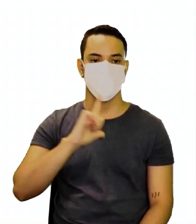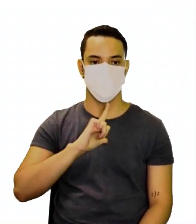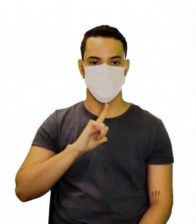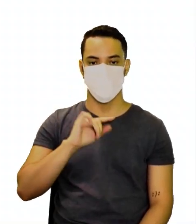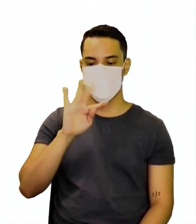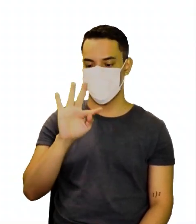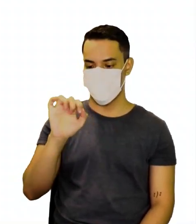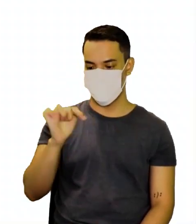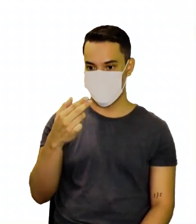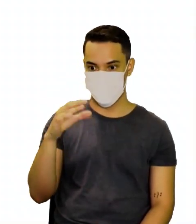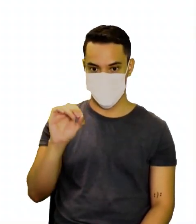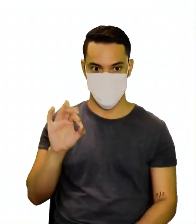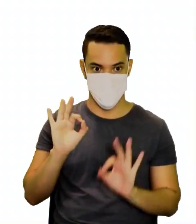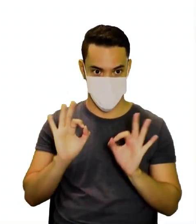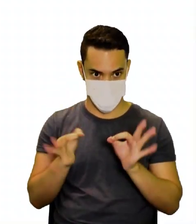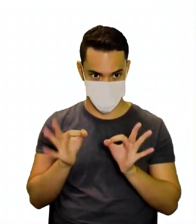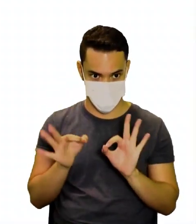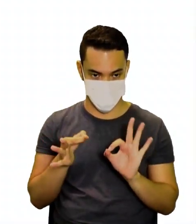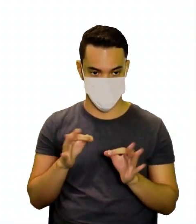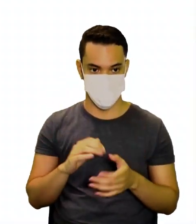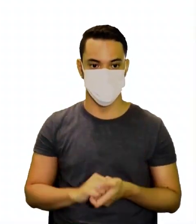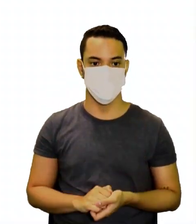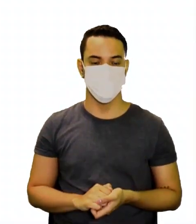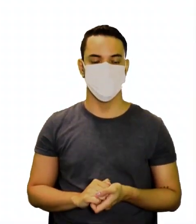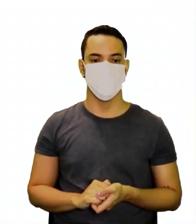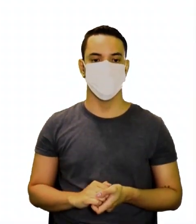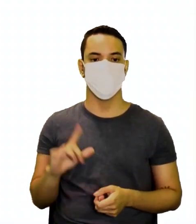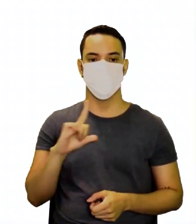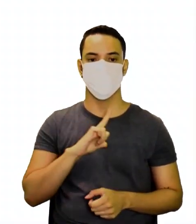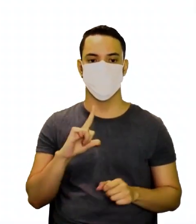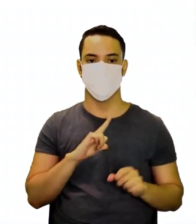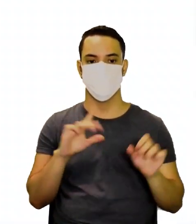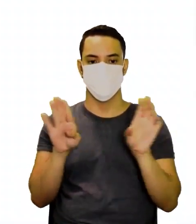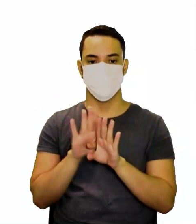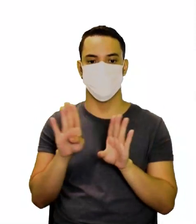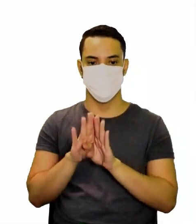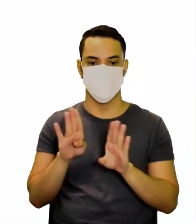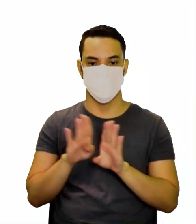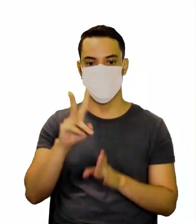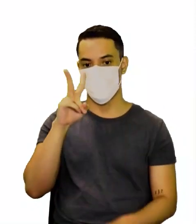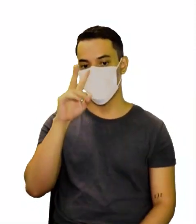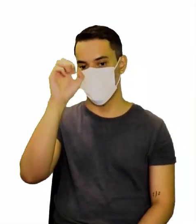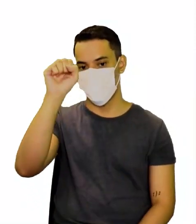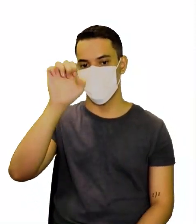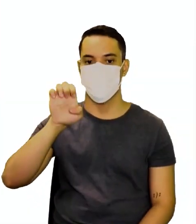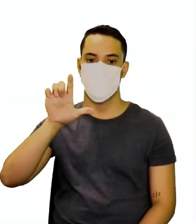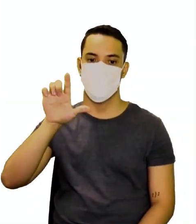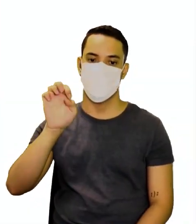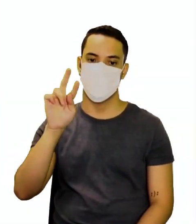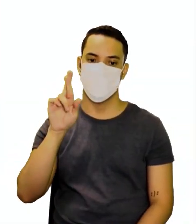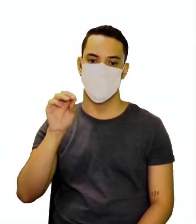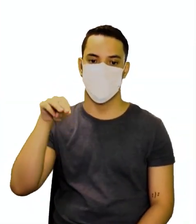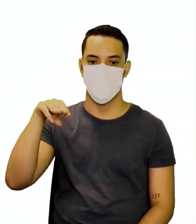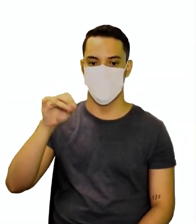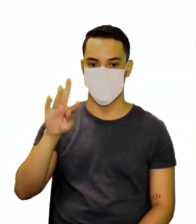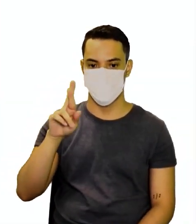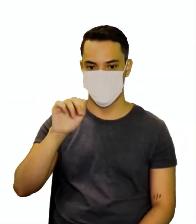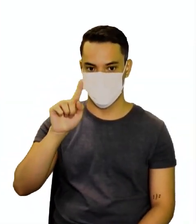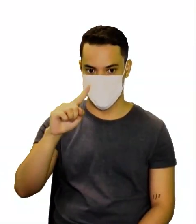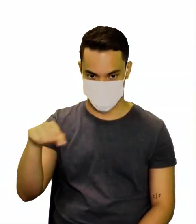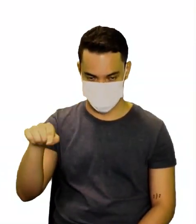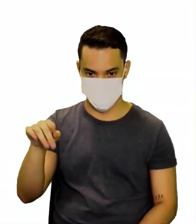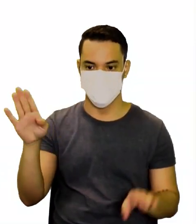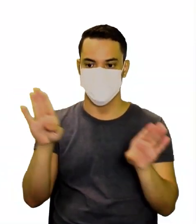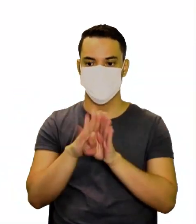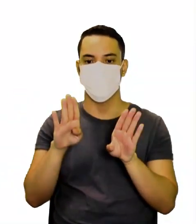tensão, certo? Tensão elétrica. Nós temos aqui a força eletromotriz, ok?